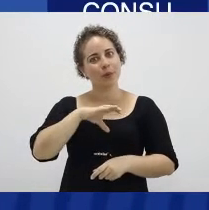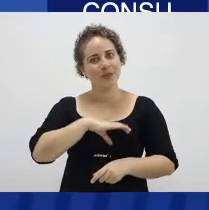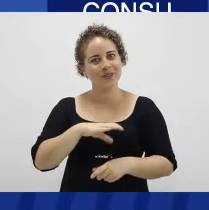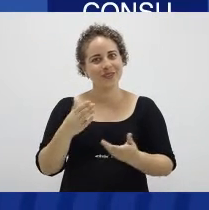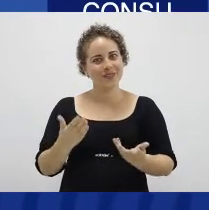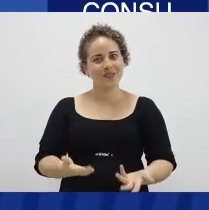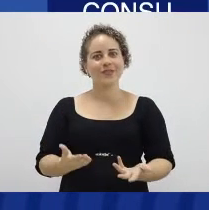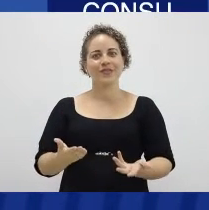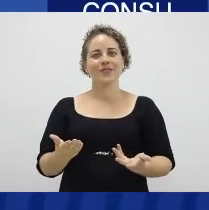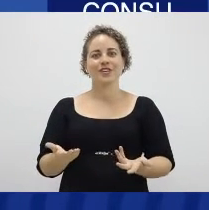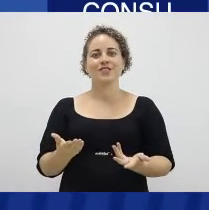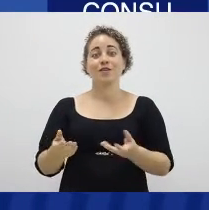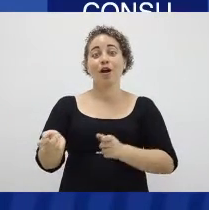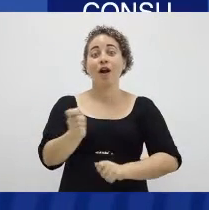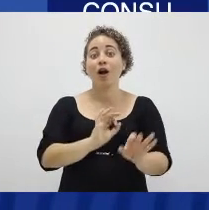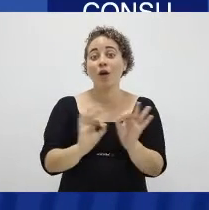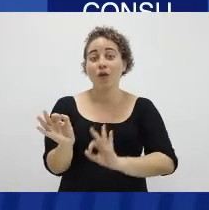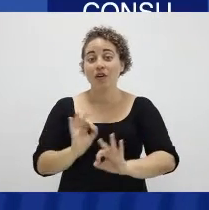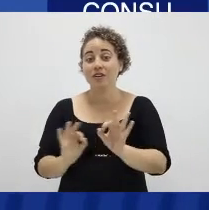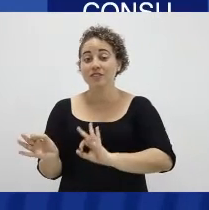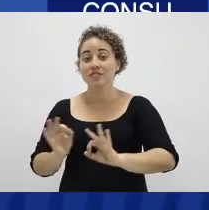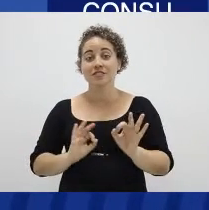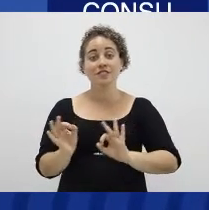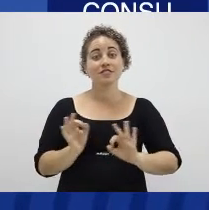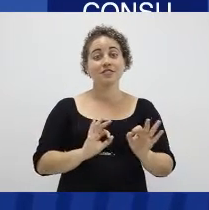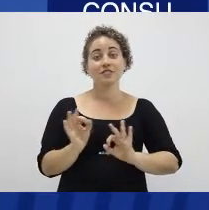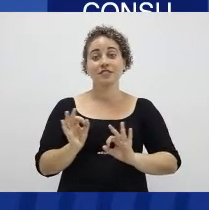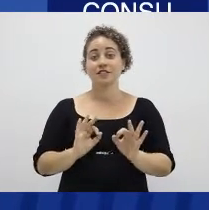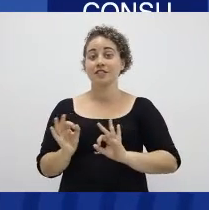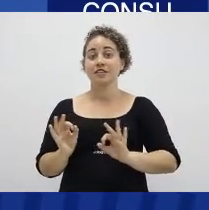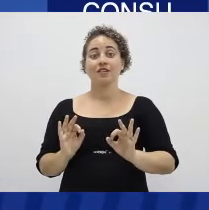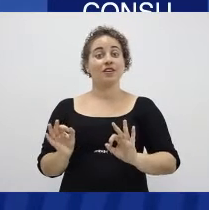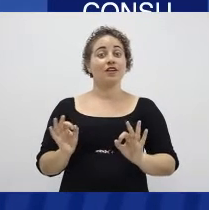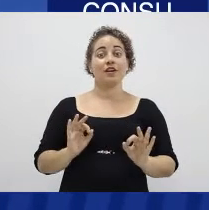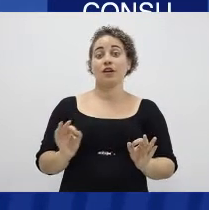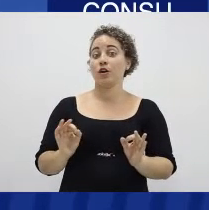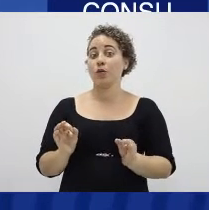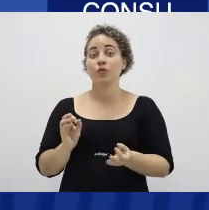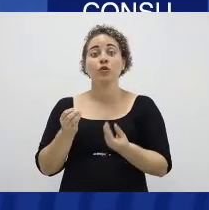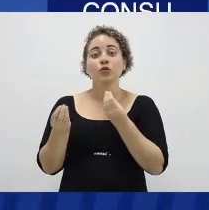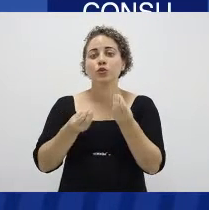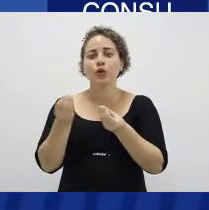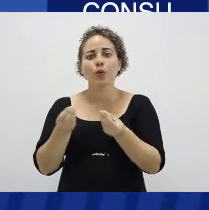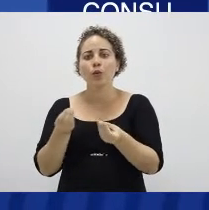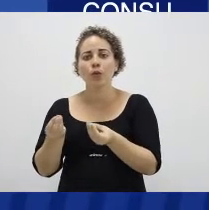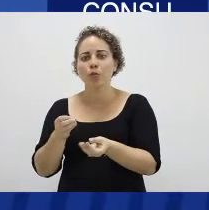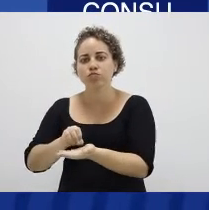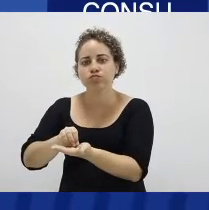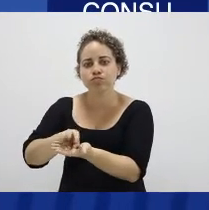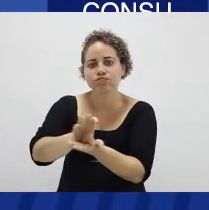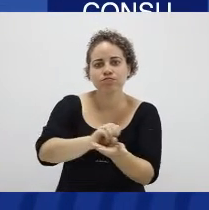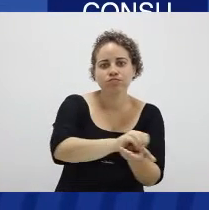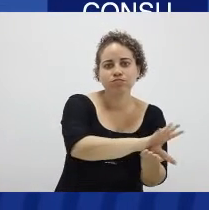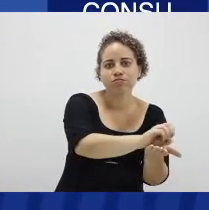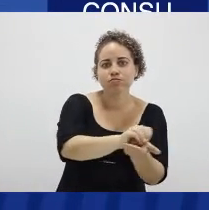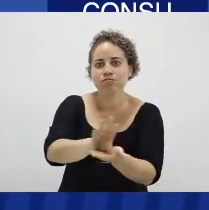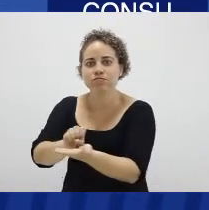o gerenciamento, a gestão dos canais de fornecimento, dos canais de